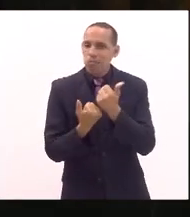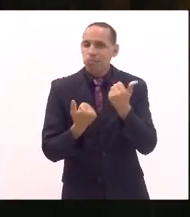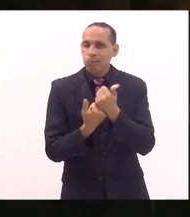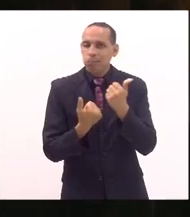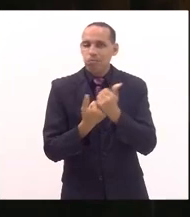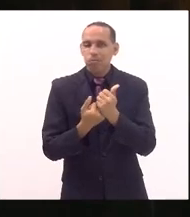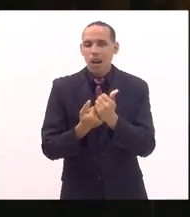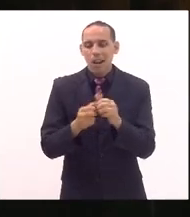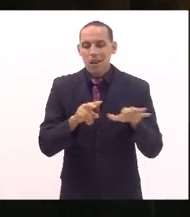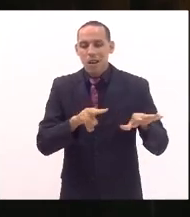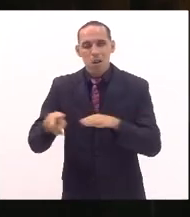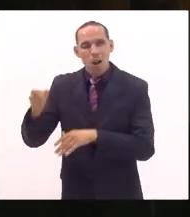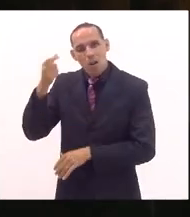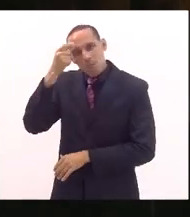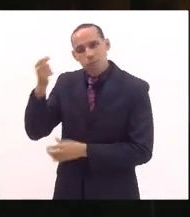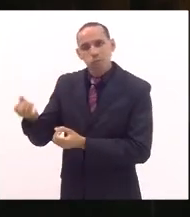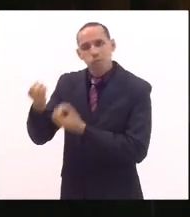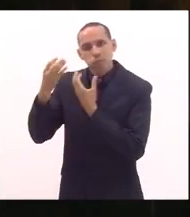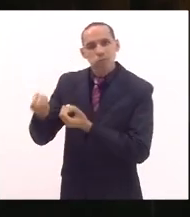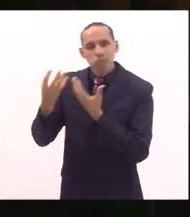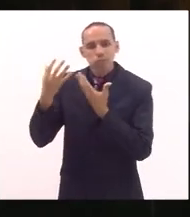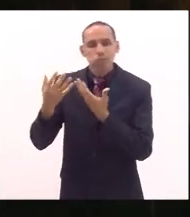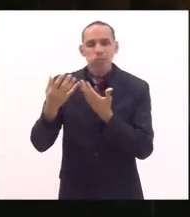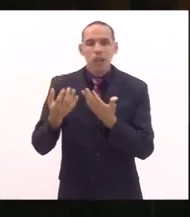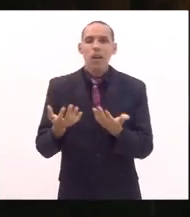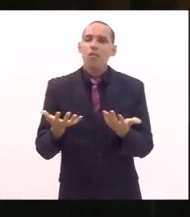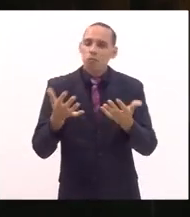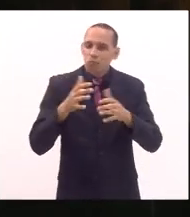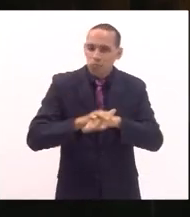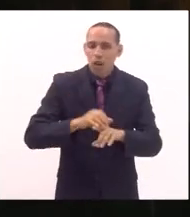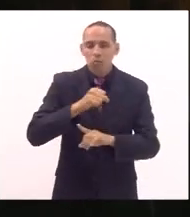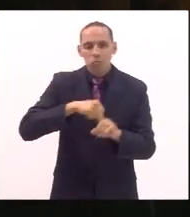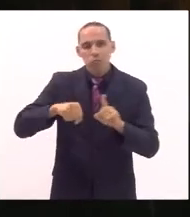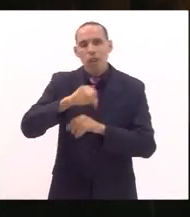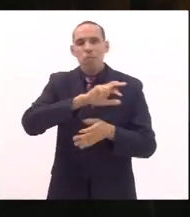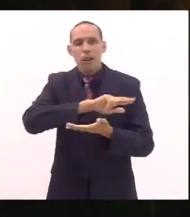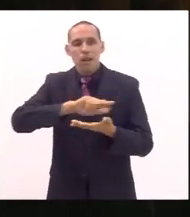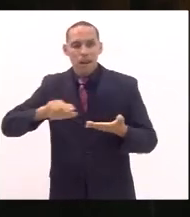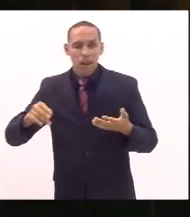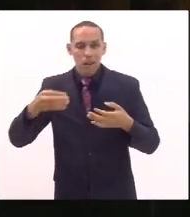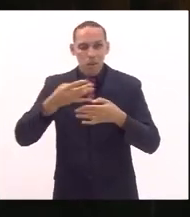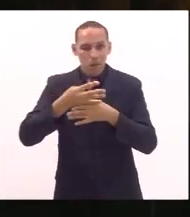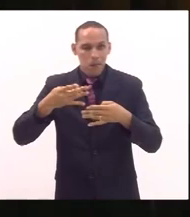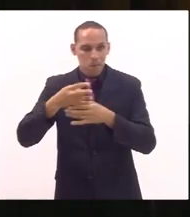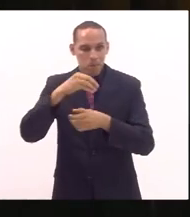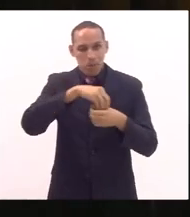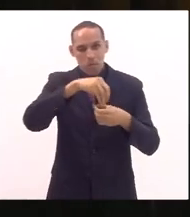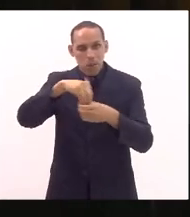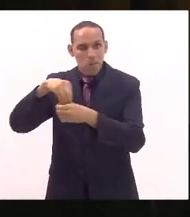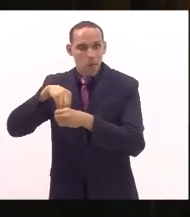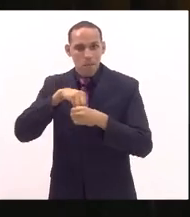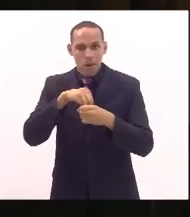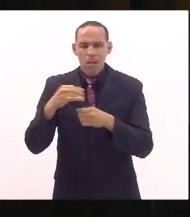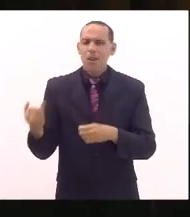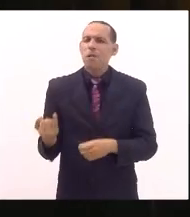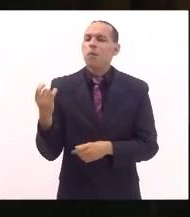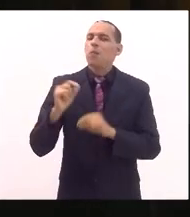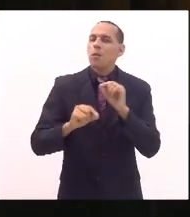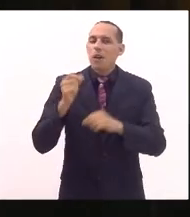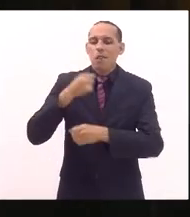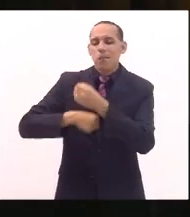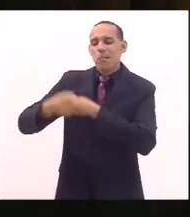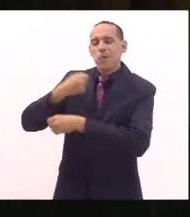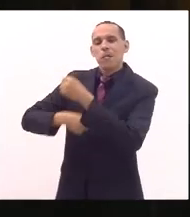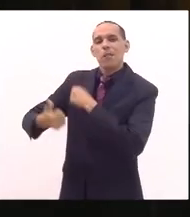conscientização e inclusão social da diversidade nas cidades e o presidente é importante dizer que em